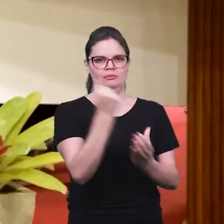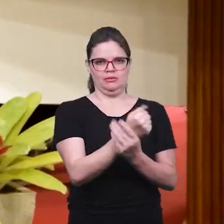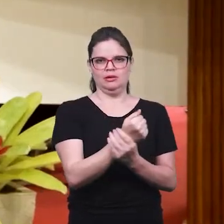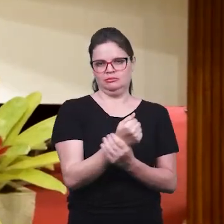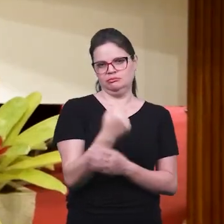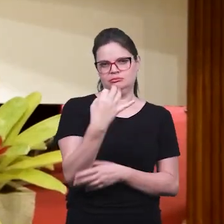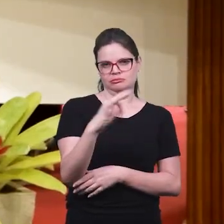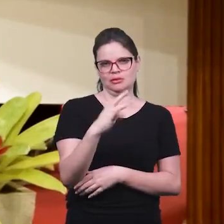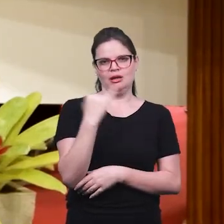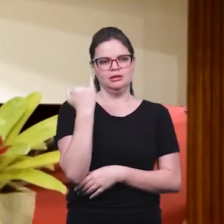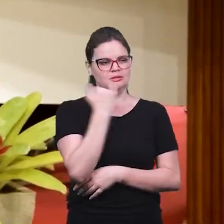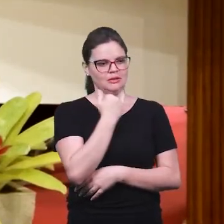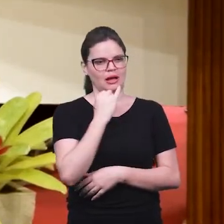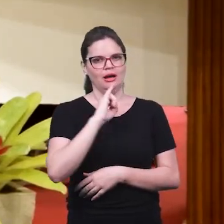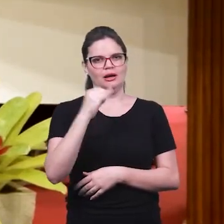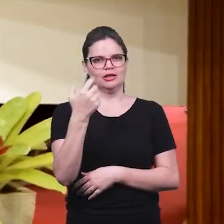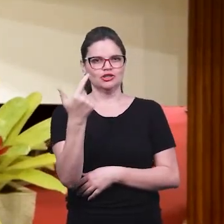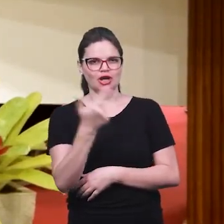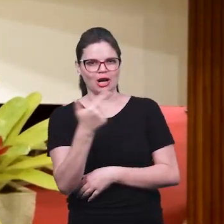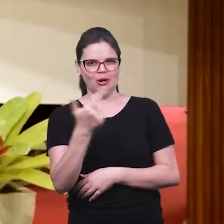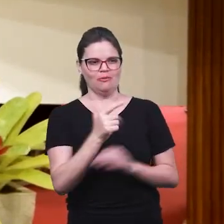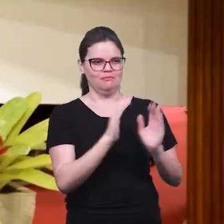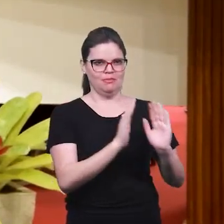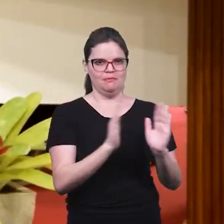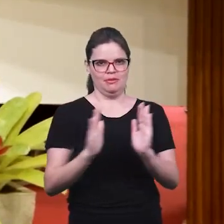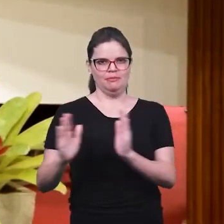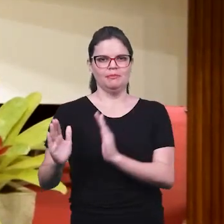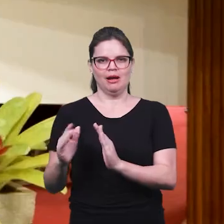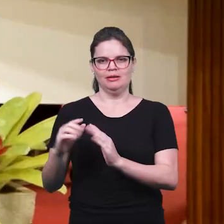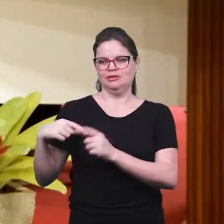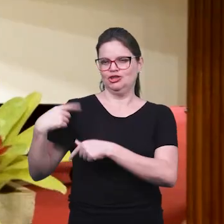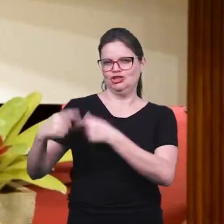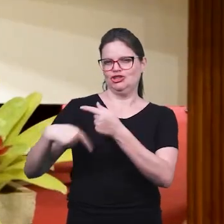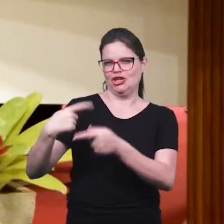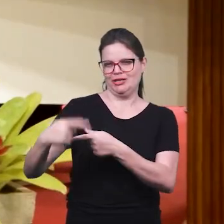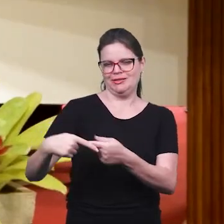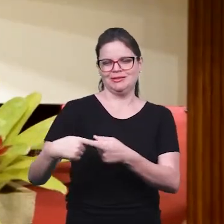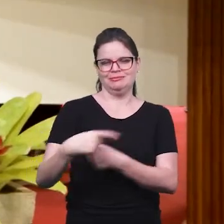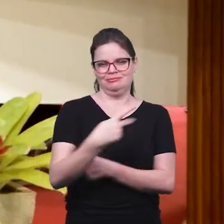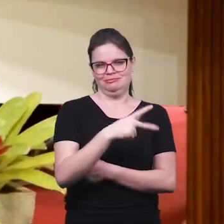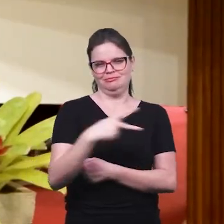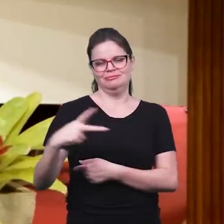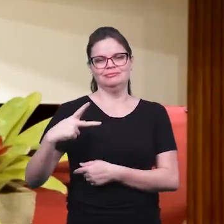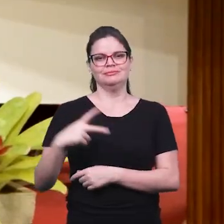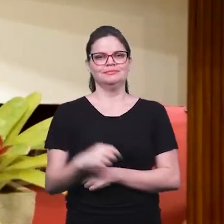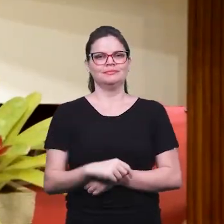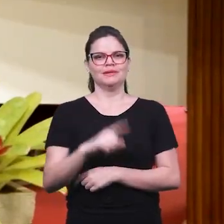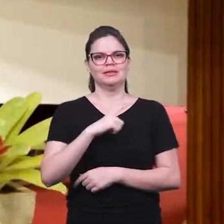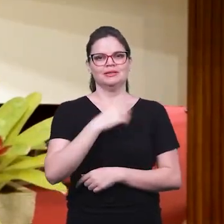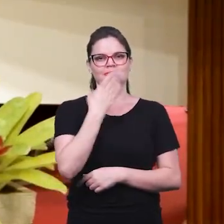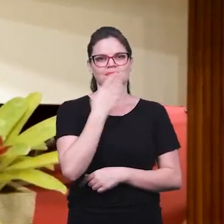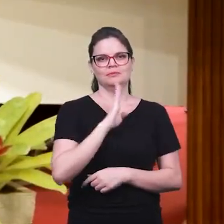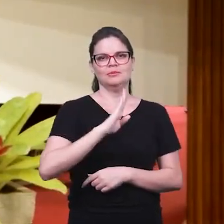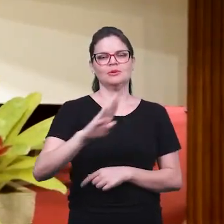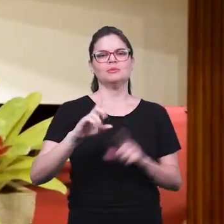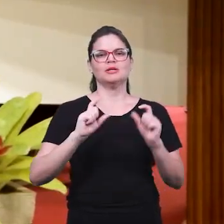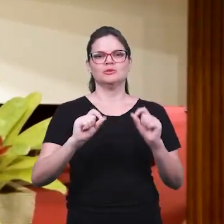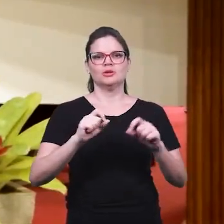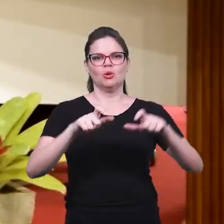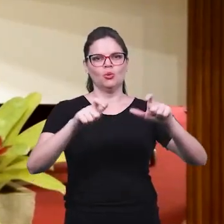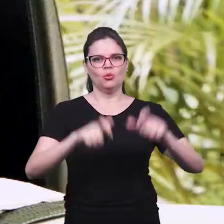Abraão, Isaac, Jacó, aquela sequência hereditária, para uma promessa de uma terra